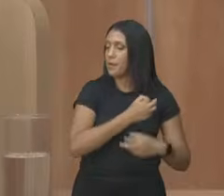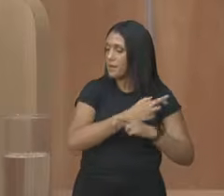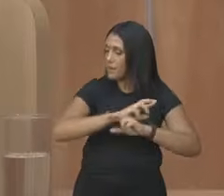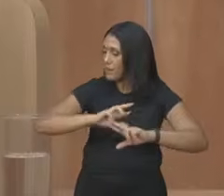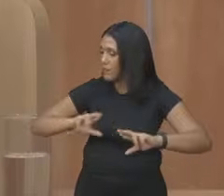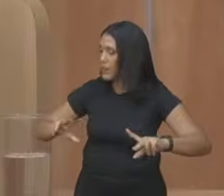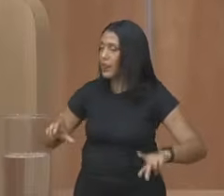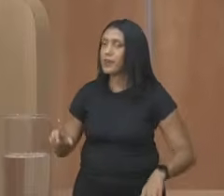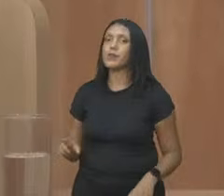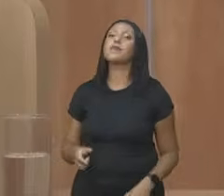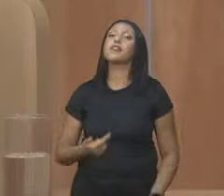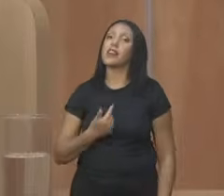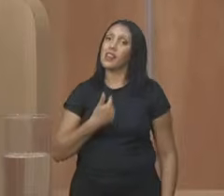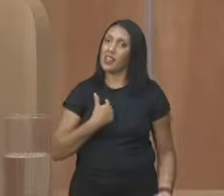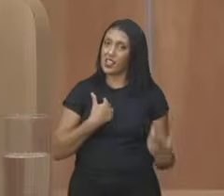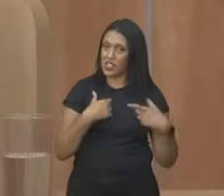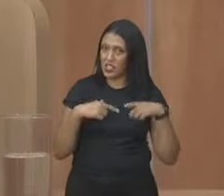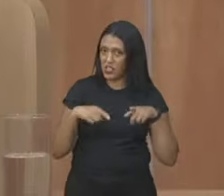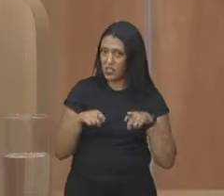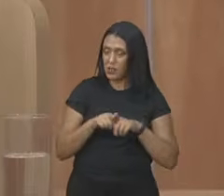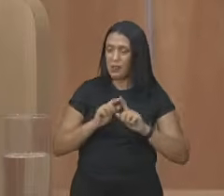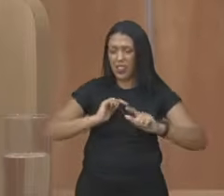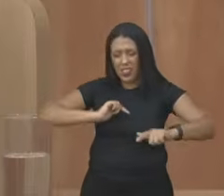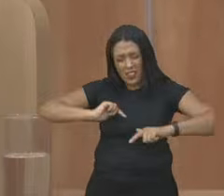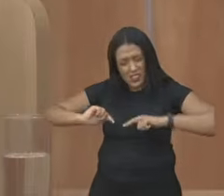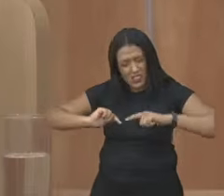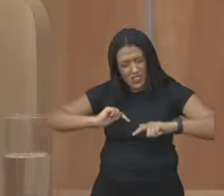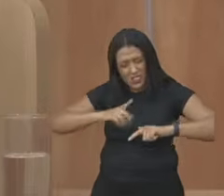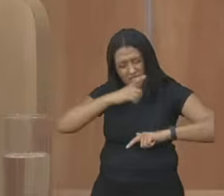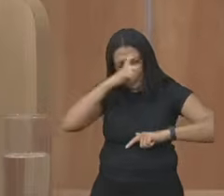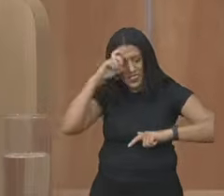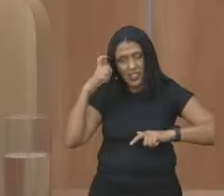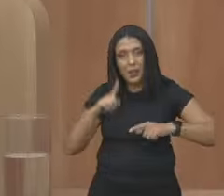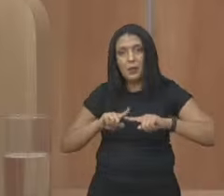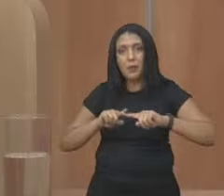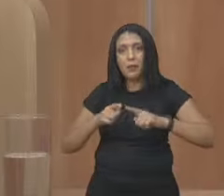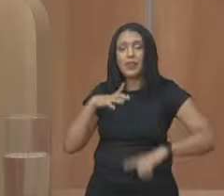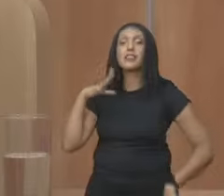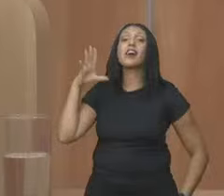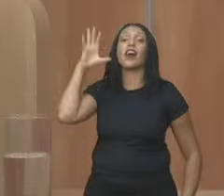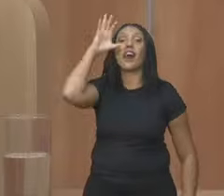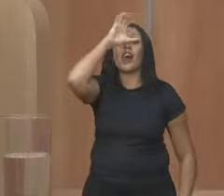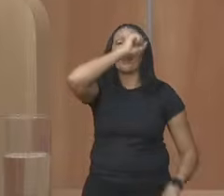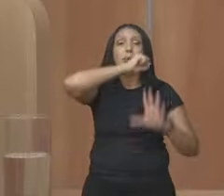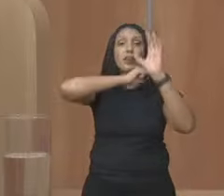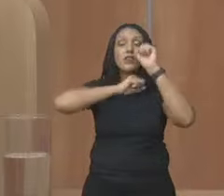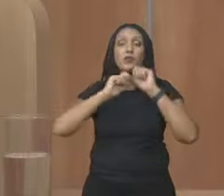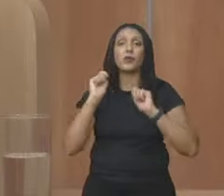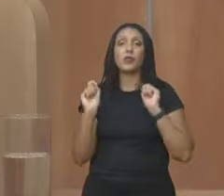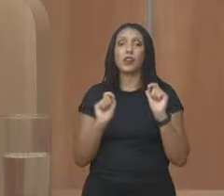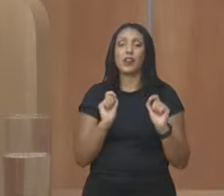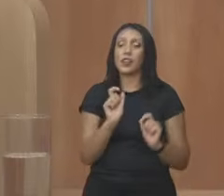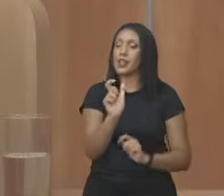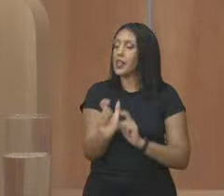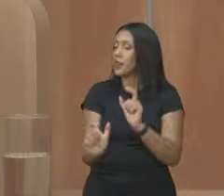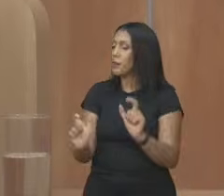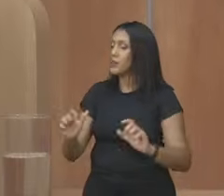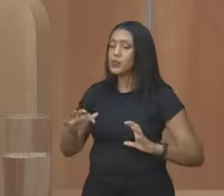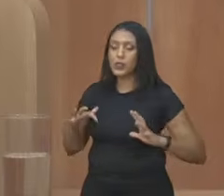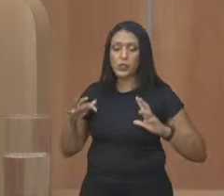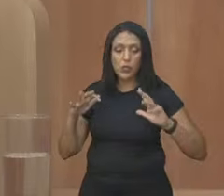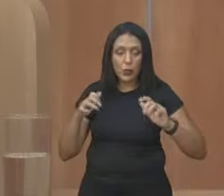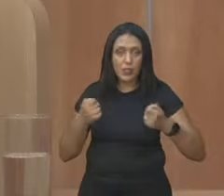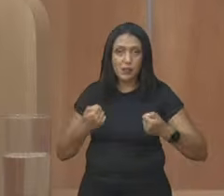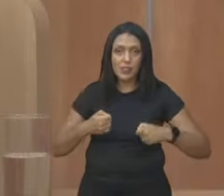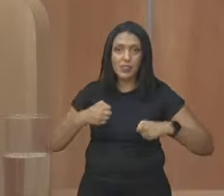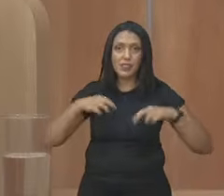pessoas. Não é o ego que vai me levar e não é o poder que vai me levar ao pensamento de querer ser melhor que ninguém. Então eu vejo que muitas